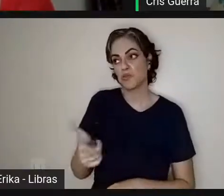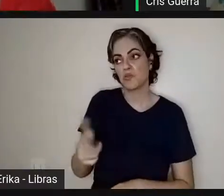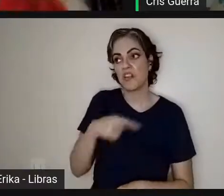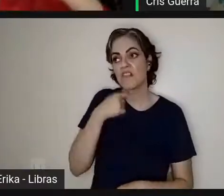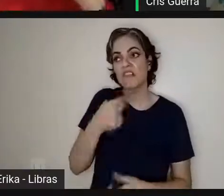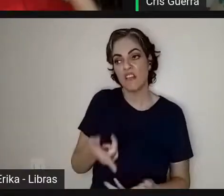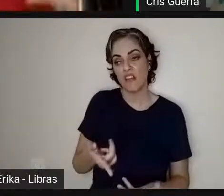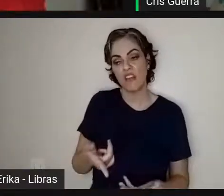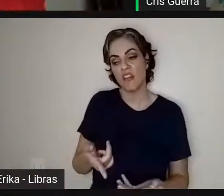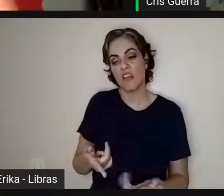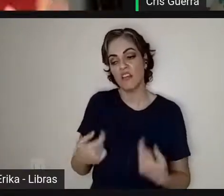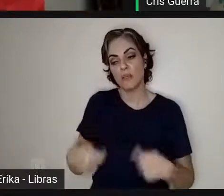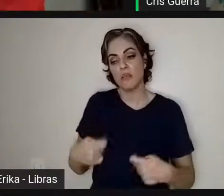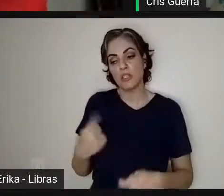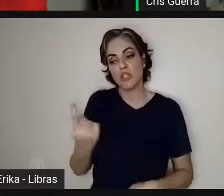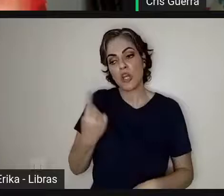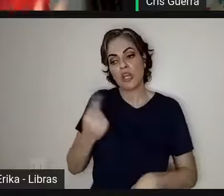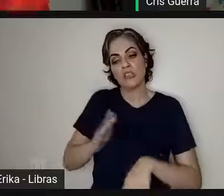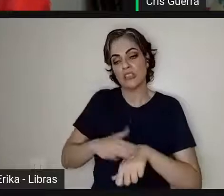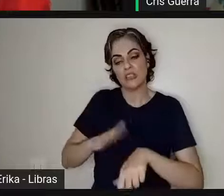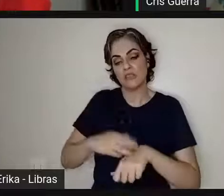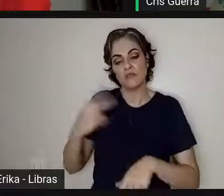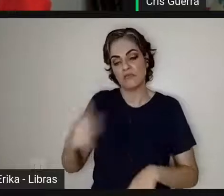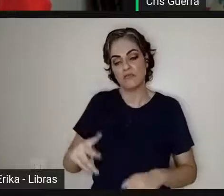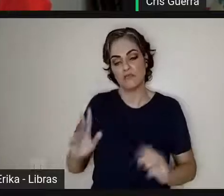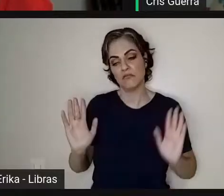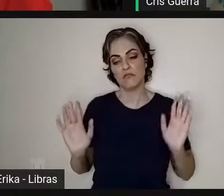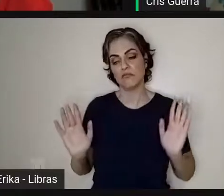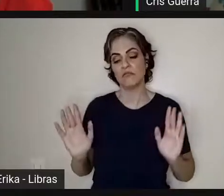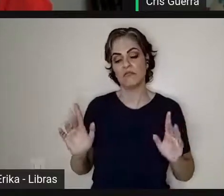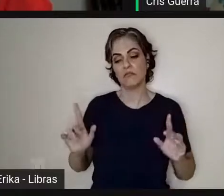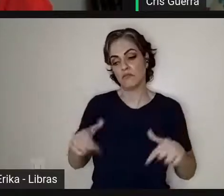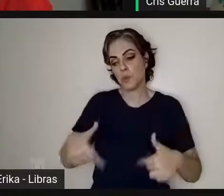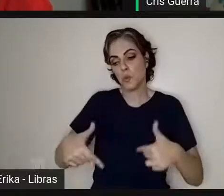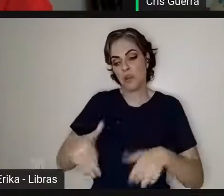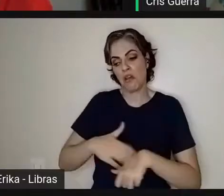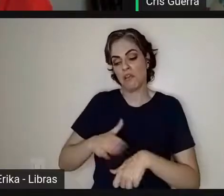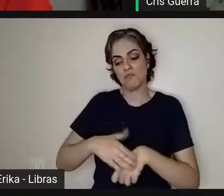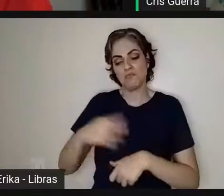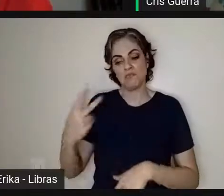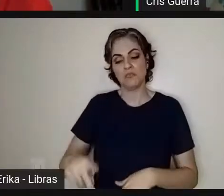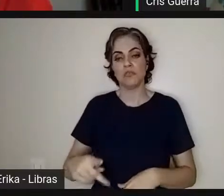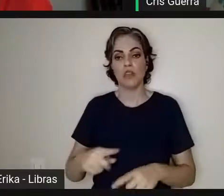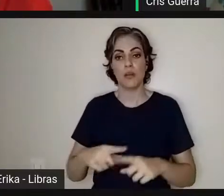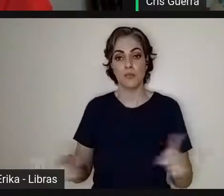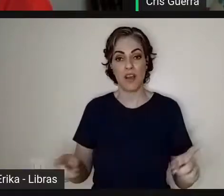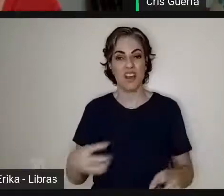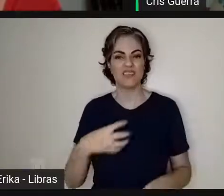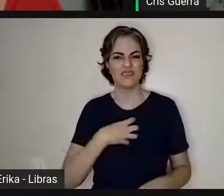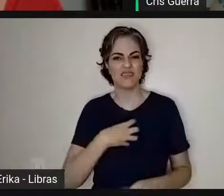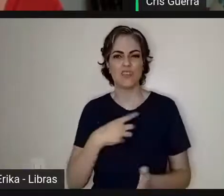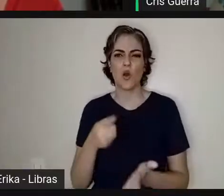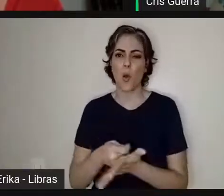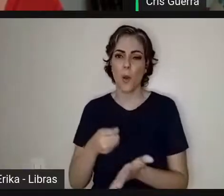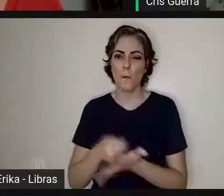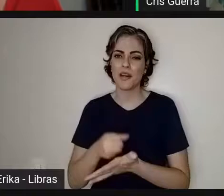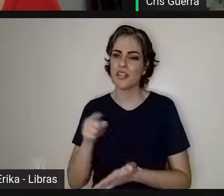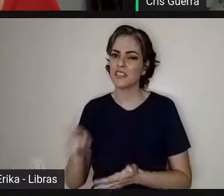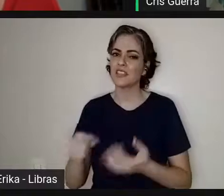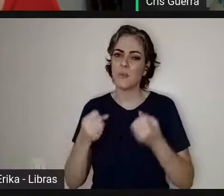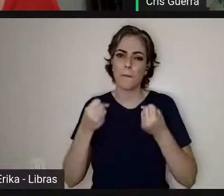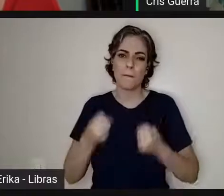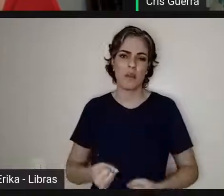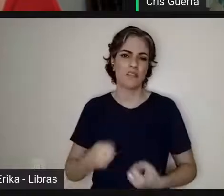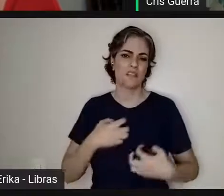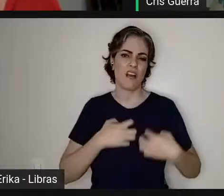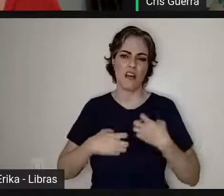se virar com... Bom, a situação é essa, eu vou ter que me virar desse jeito. Mas a cobrança é que gera um desgaste maior, né? Eu queria que